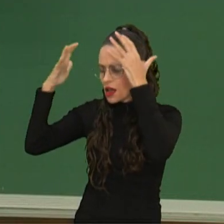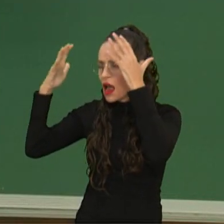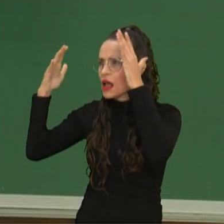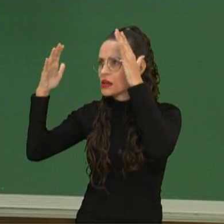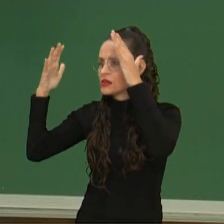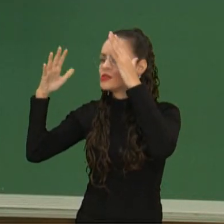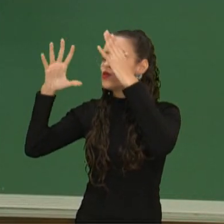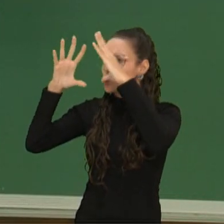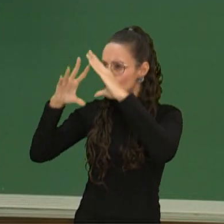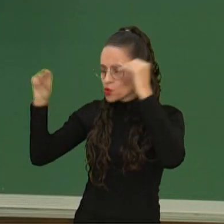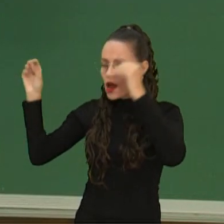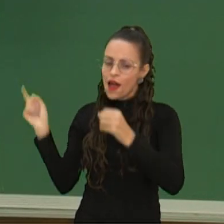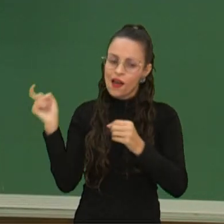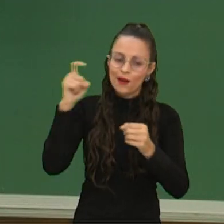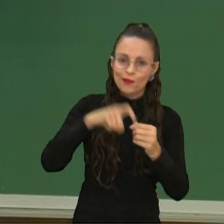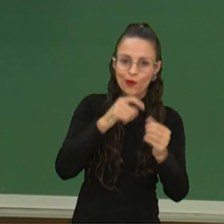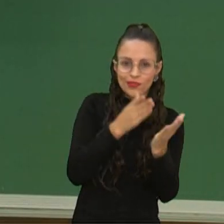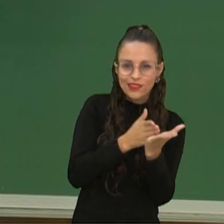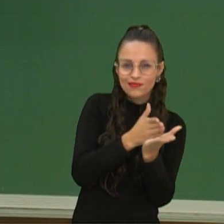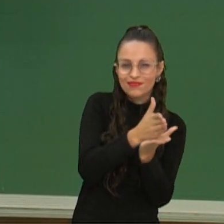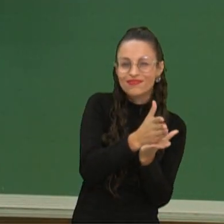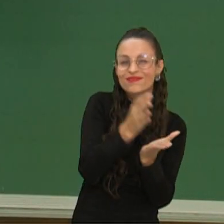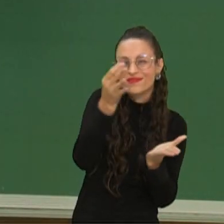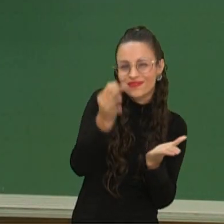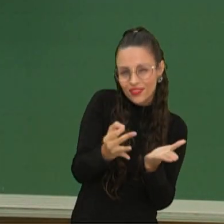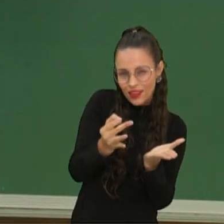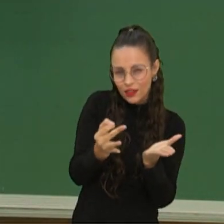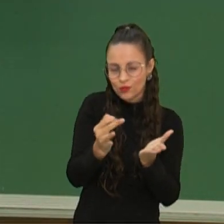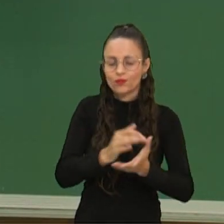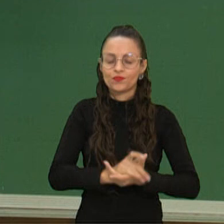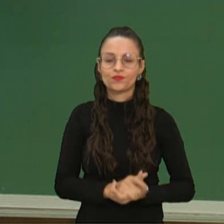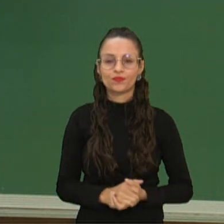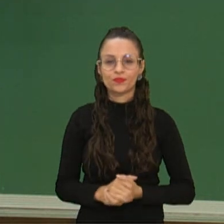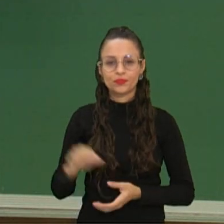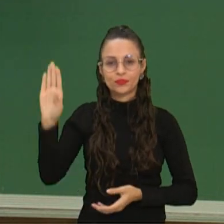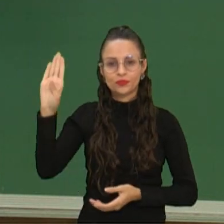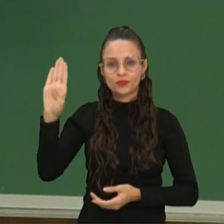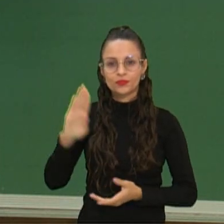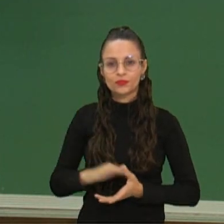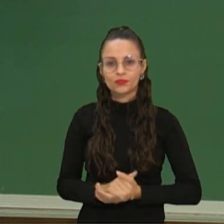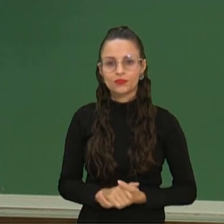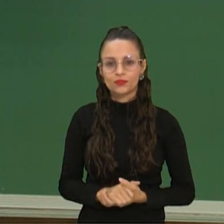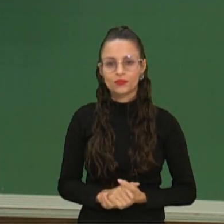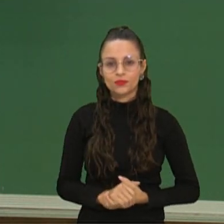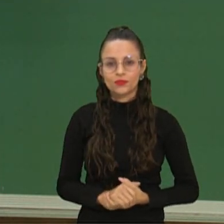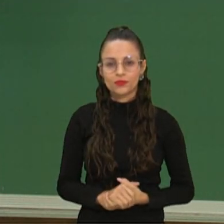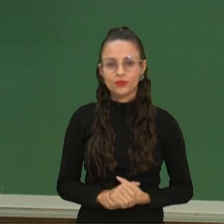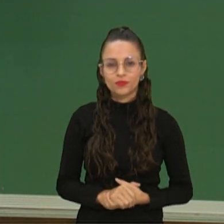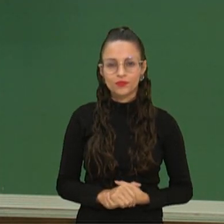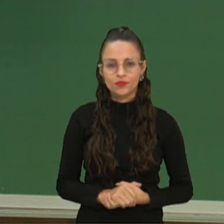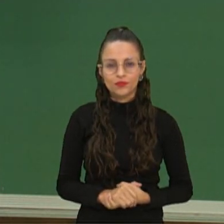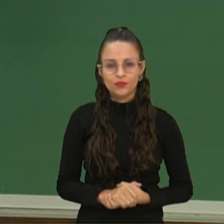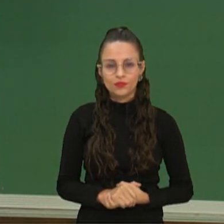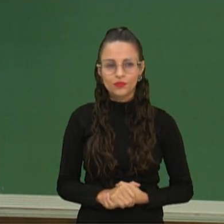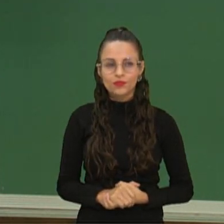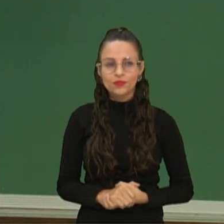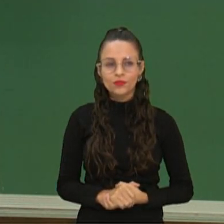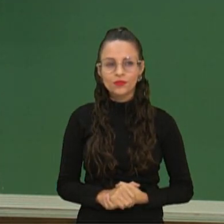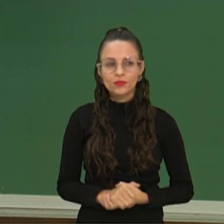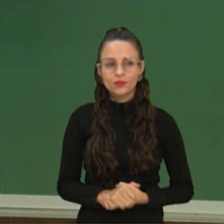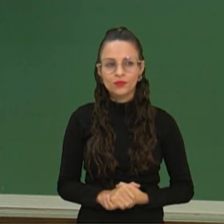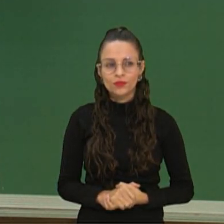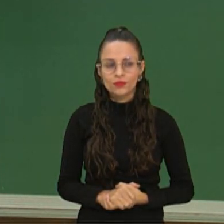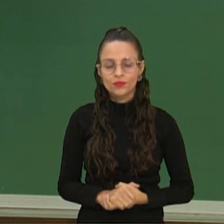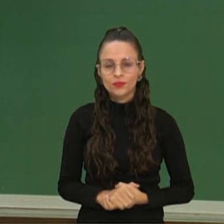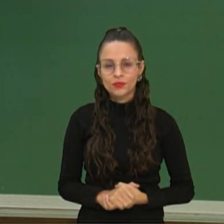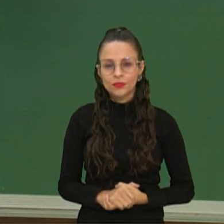certo, digamos assim, tá bom? E a letra B, move past something, get over. As